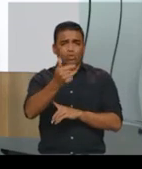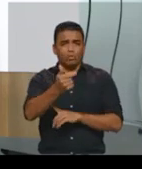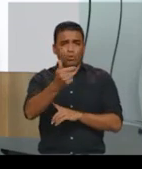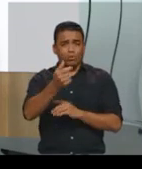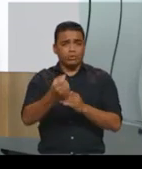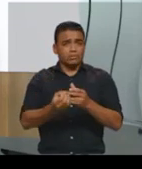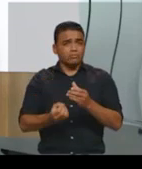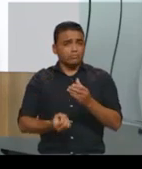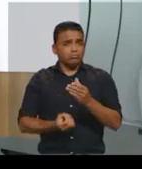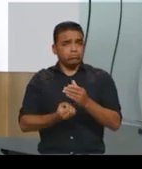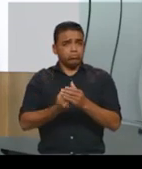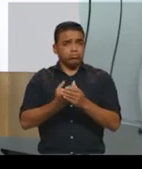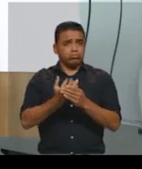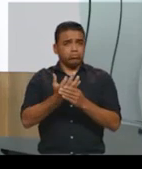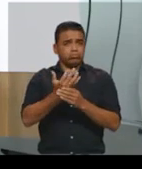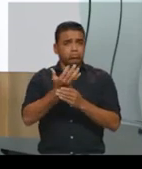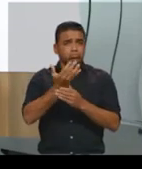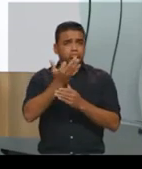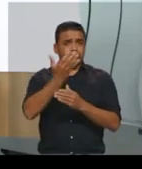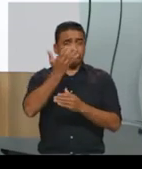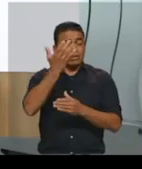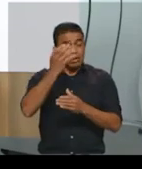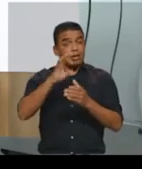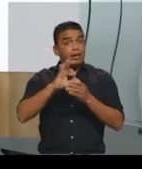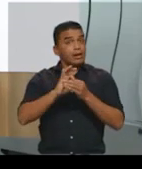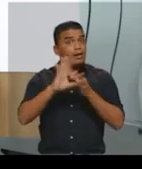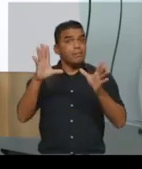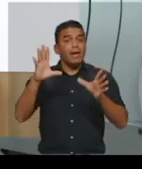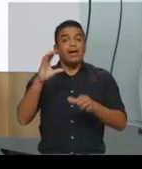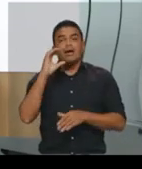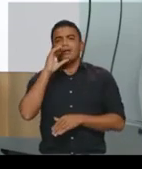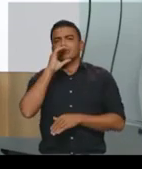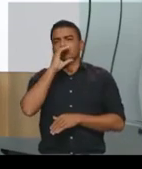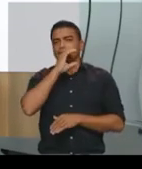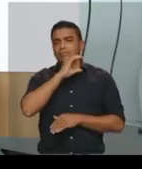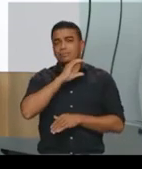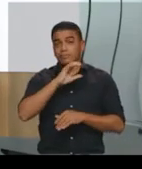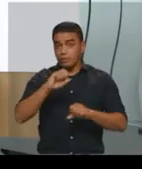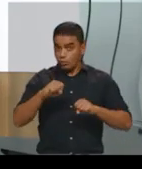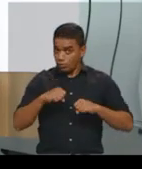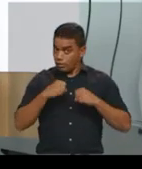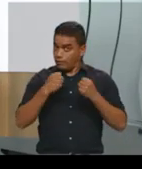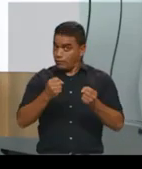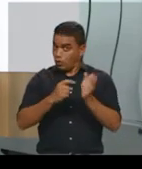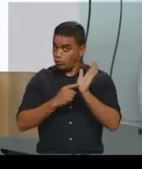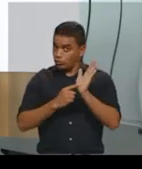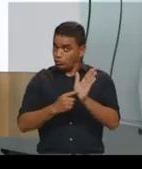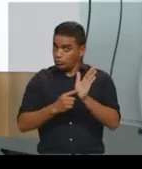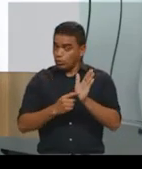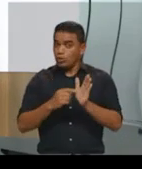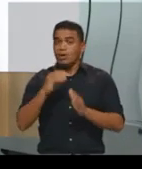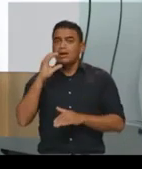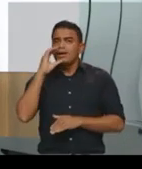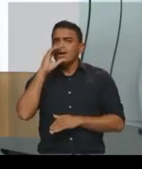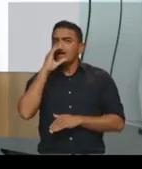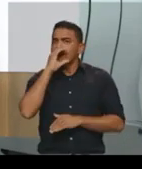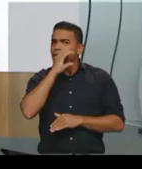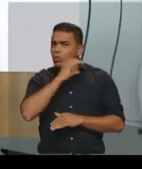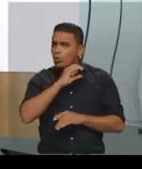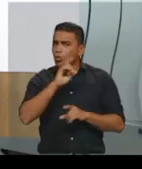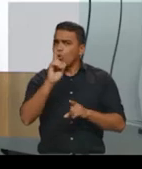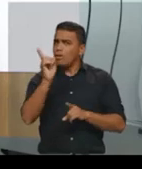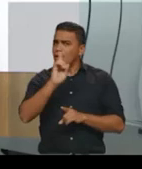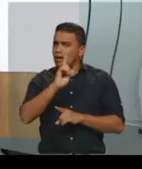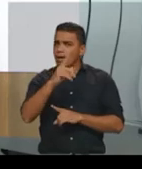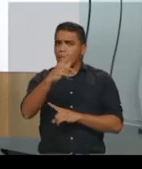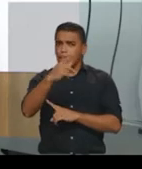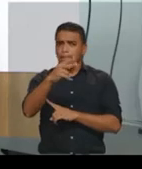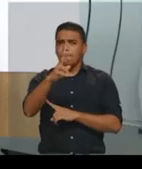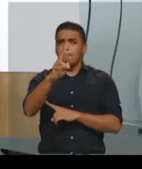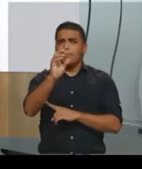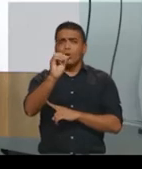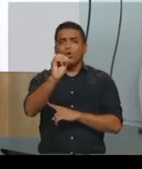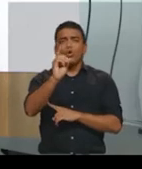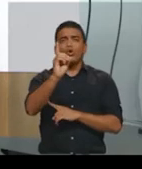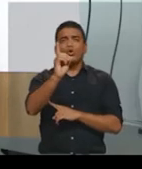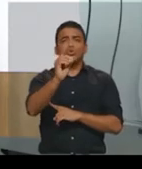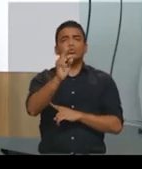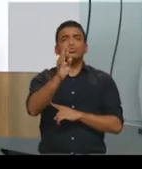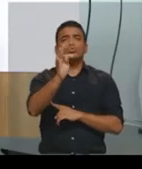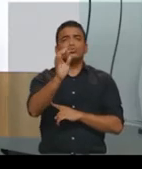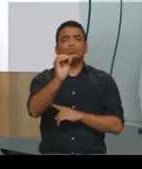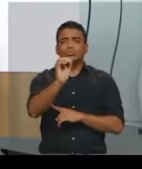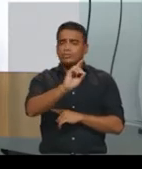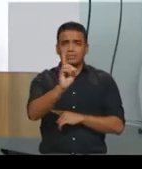produzido, o calor está sendo liberado. Reforço, o calor ali não é mais um produto. O produto formado é o